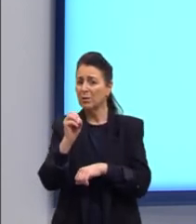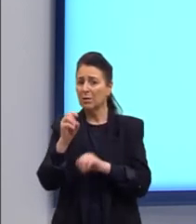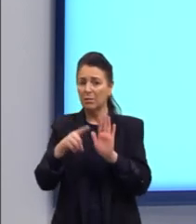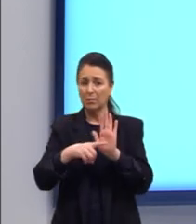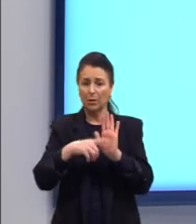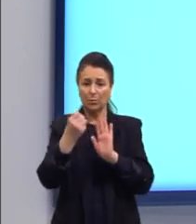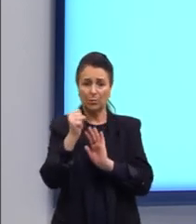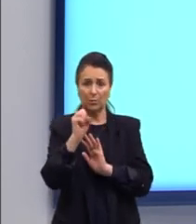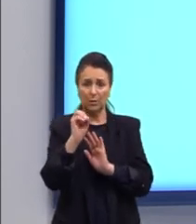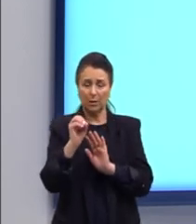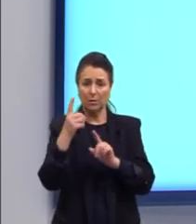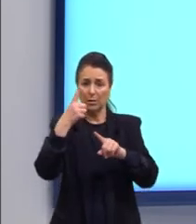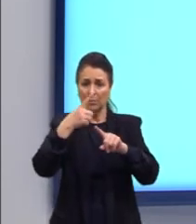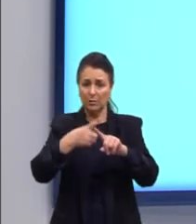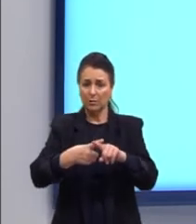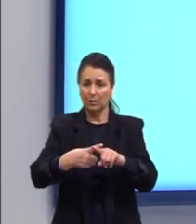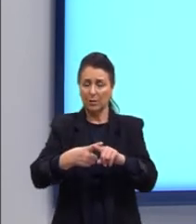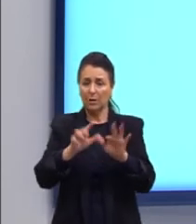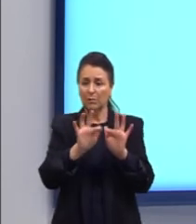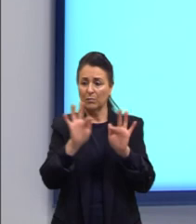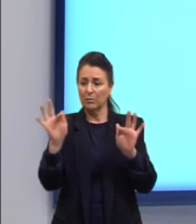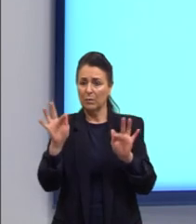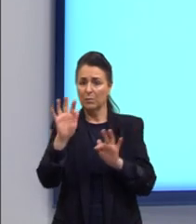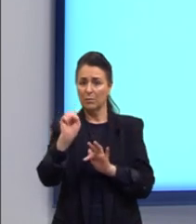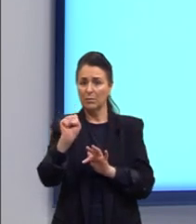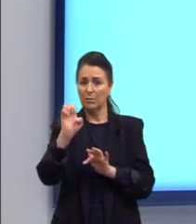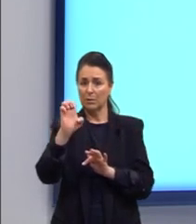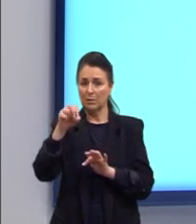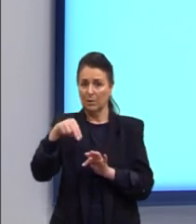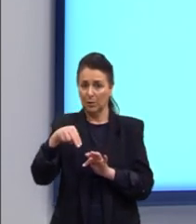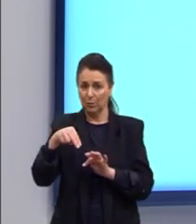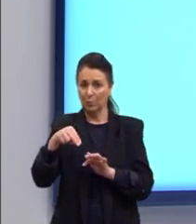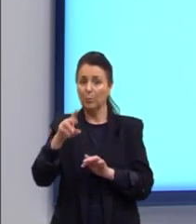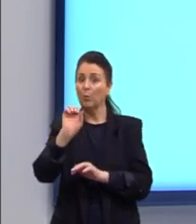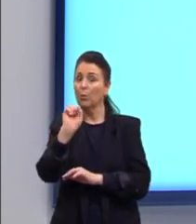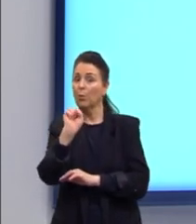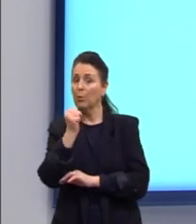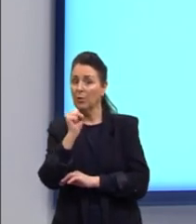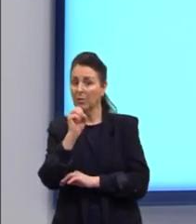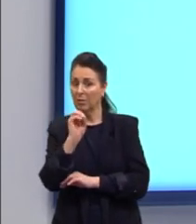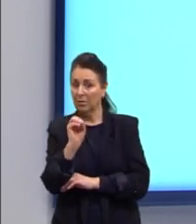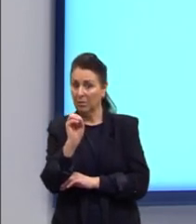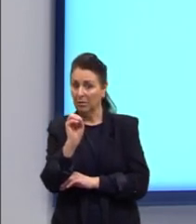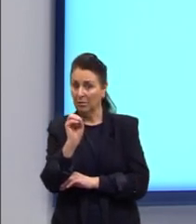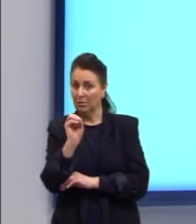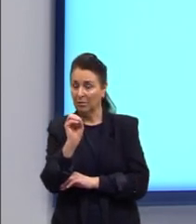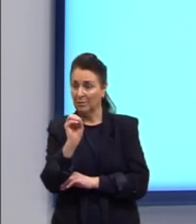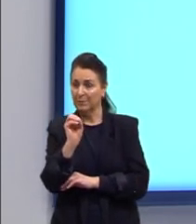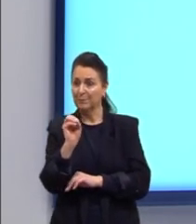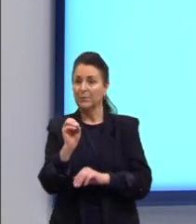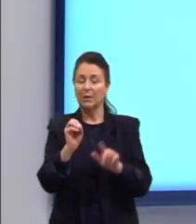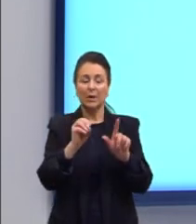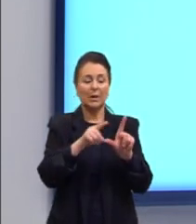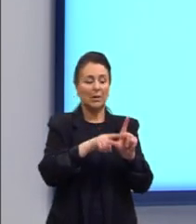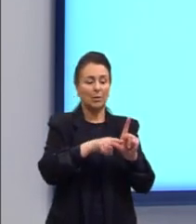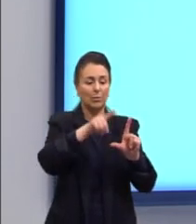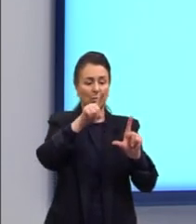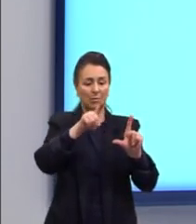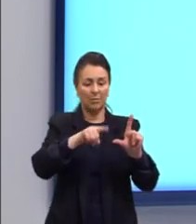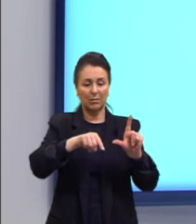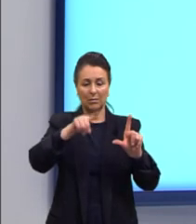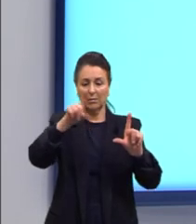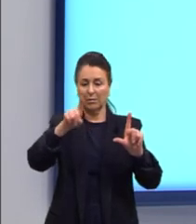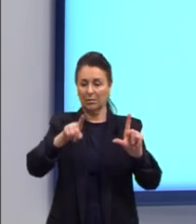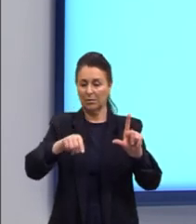multiplicamos a função seno por 80 mantendo então né o nosso formato ondulatório só